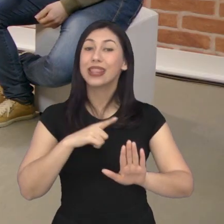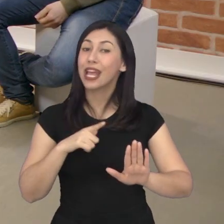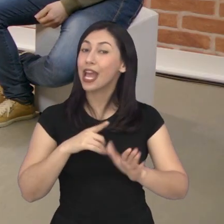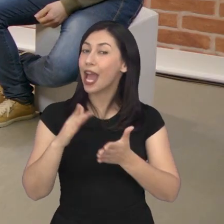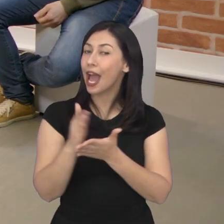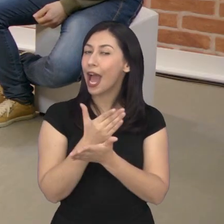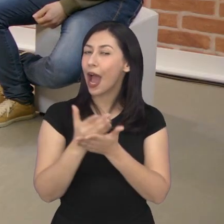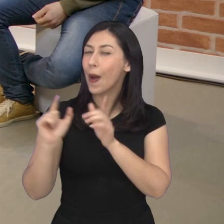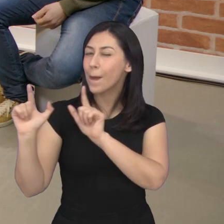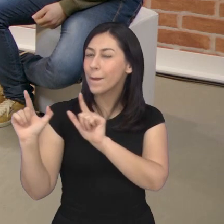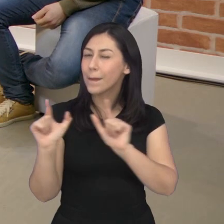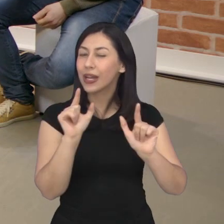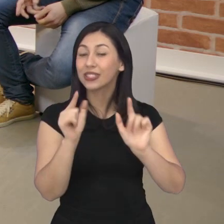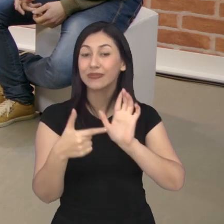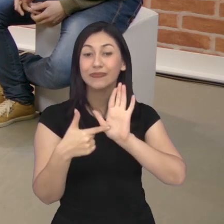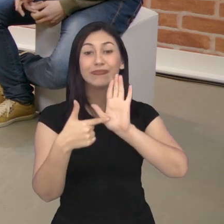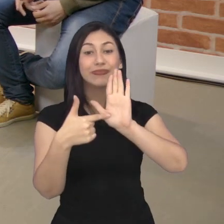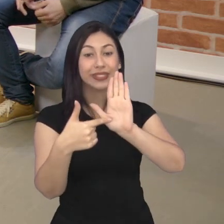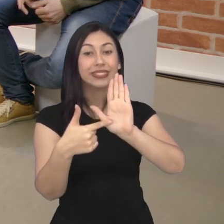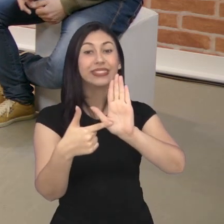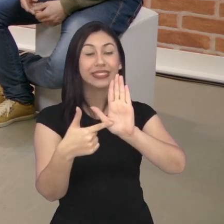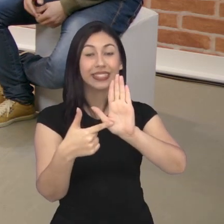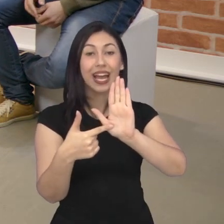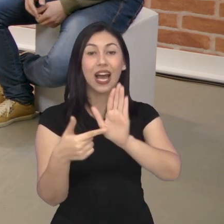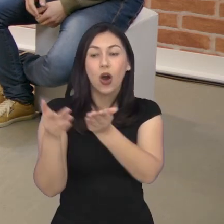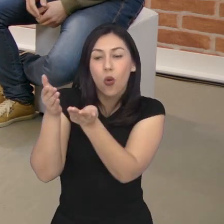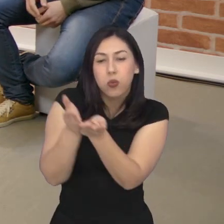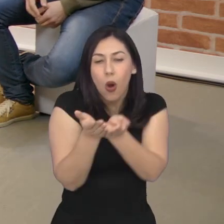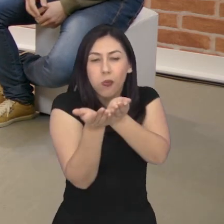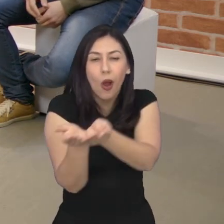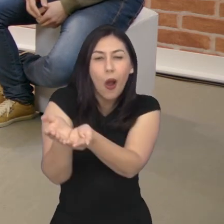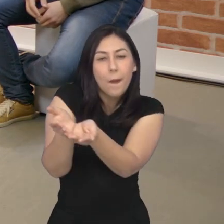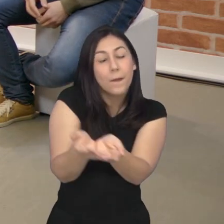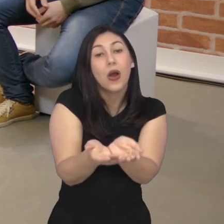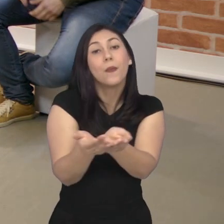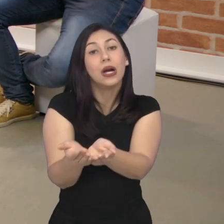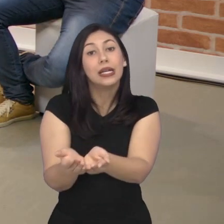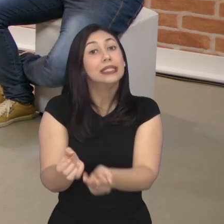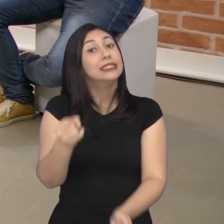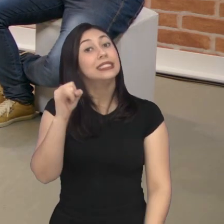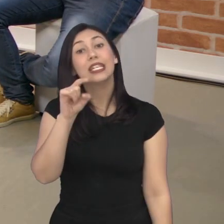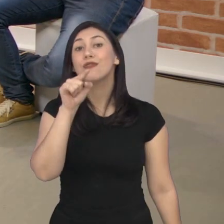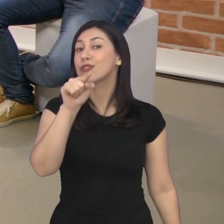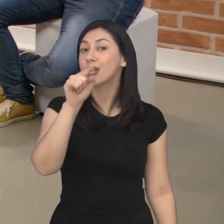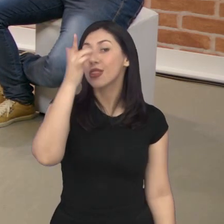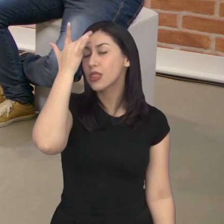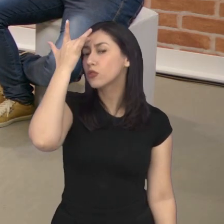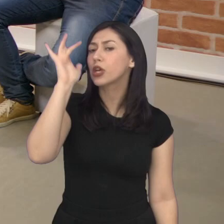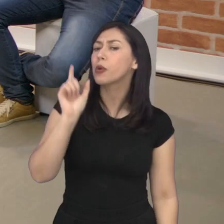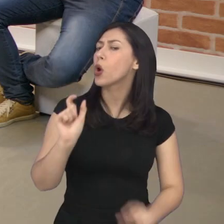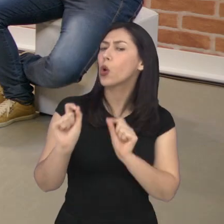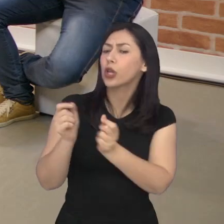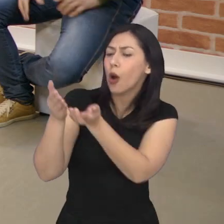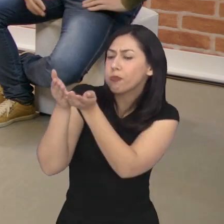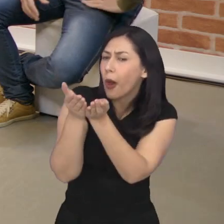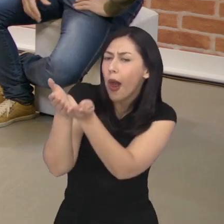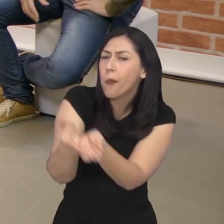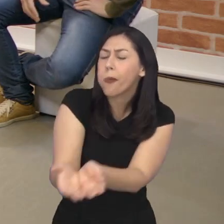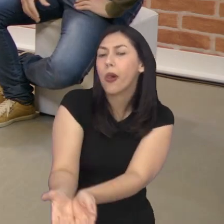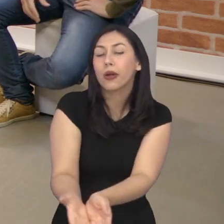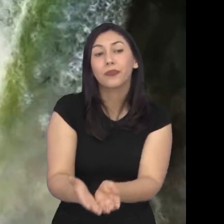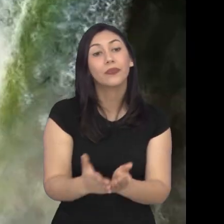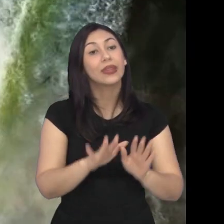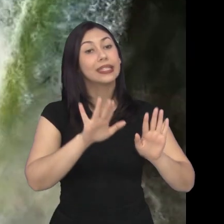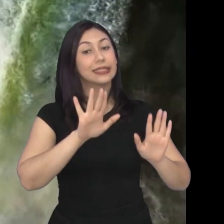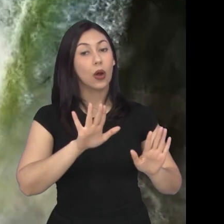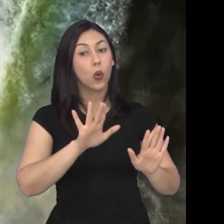imagens, inclusive, aqui do Pedro, pra gente mostrar do Pedro também praticando o esporte. Pra quem não tem a mínima noção, Pedro, o que é o caiaque extremo? O